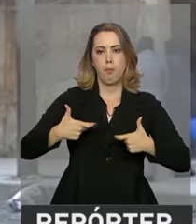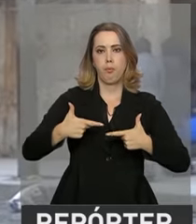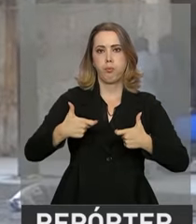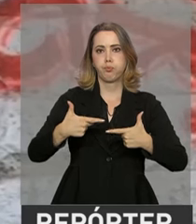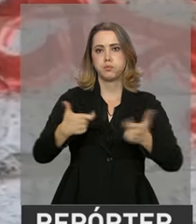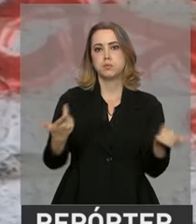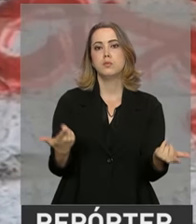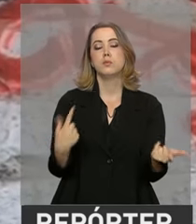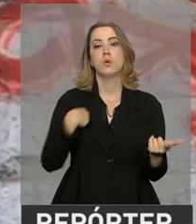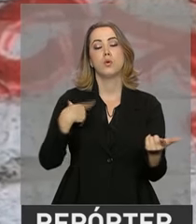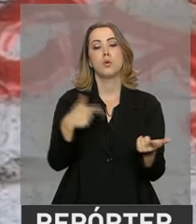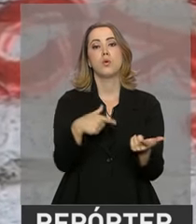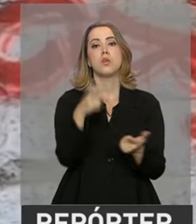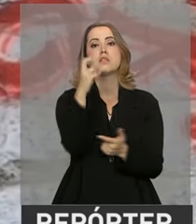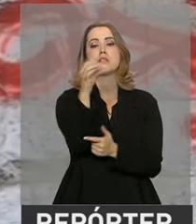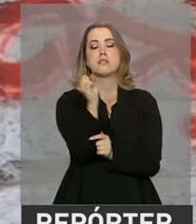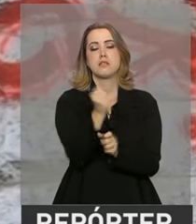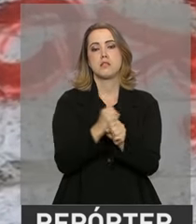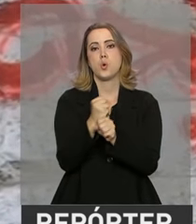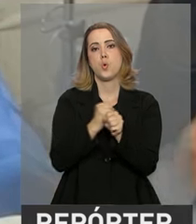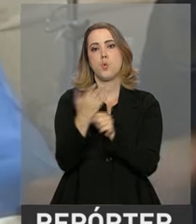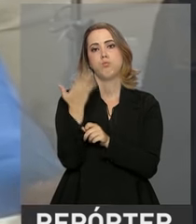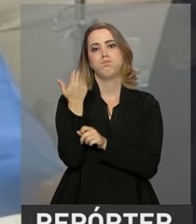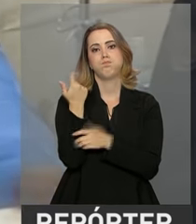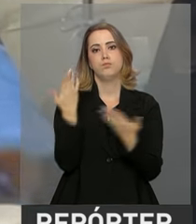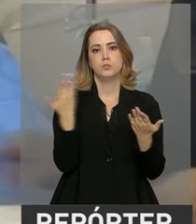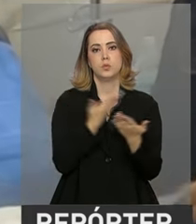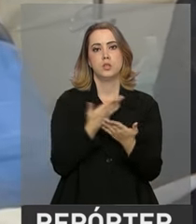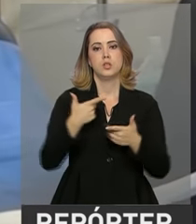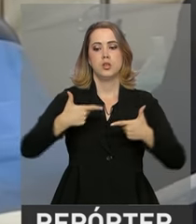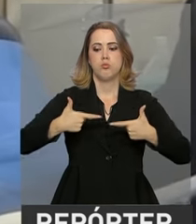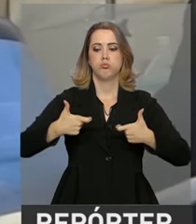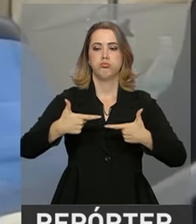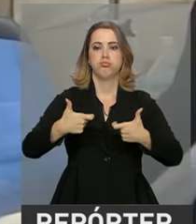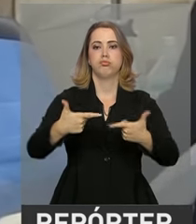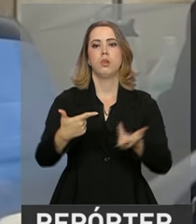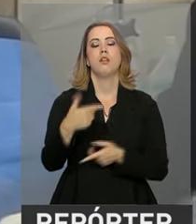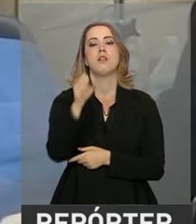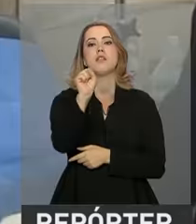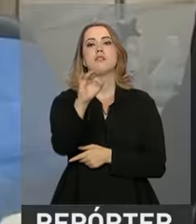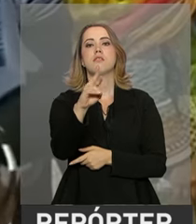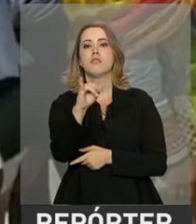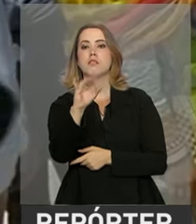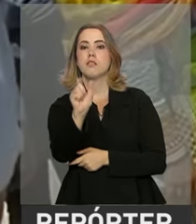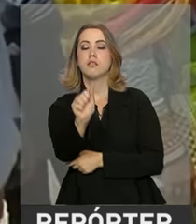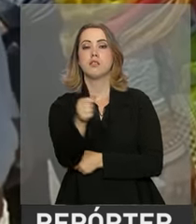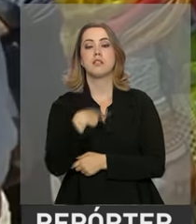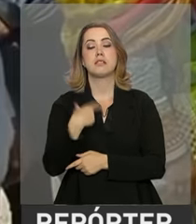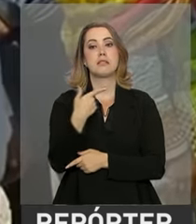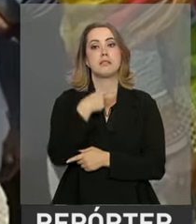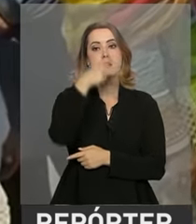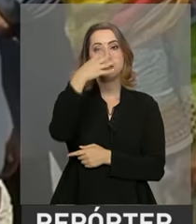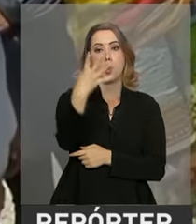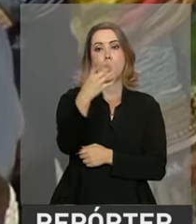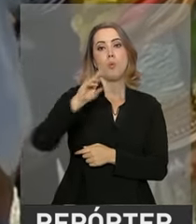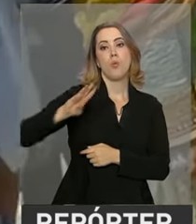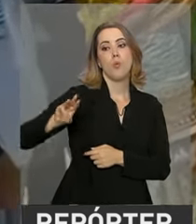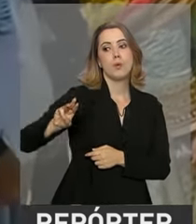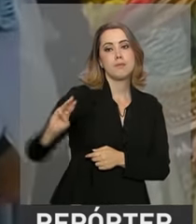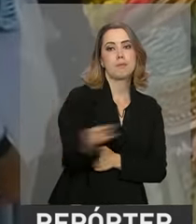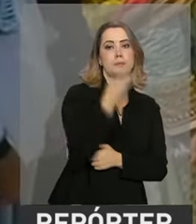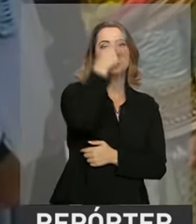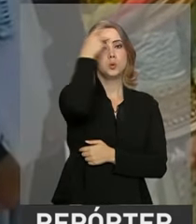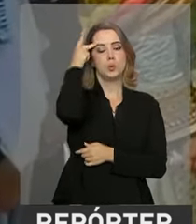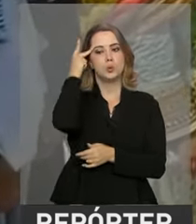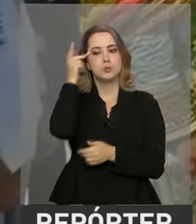no planeta. Nos últimos 5 anos, por exemplo, a guerra civil na Síria forçou o deslocamento de mais de 4 milhões de